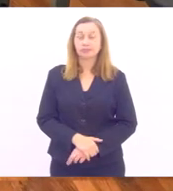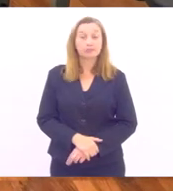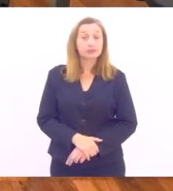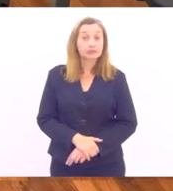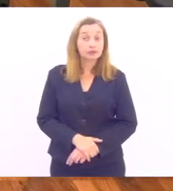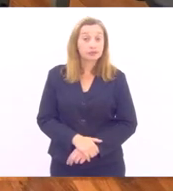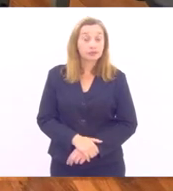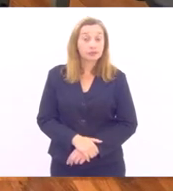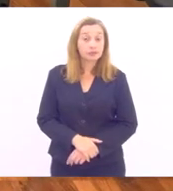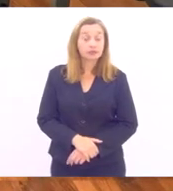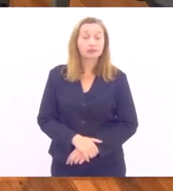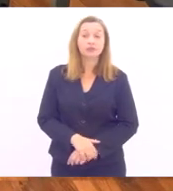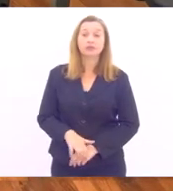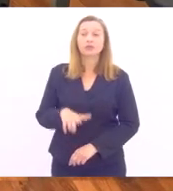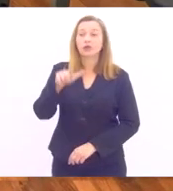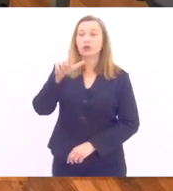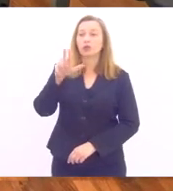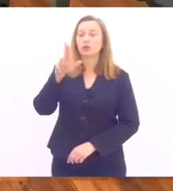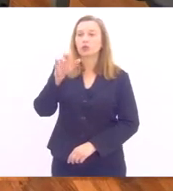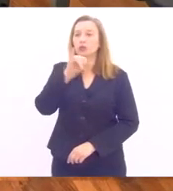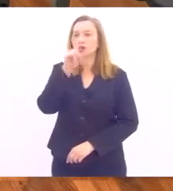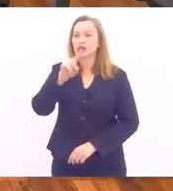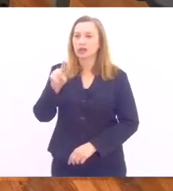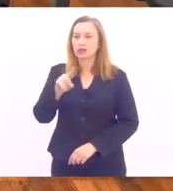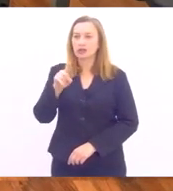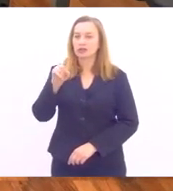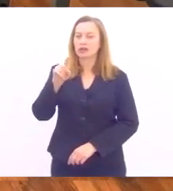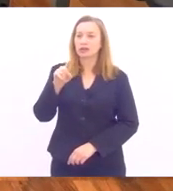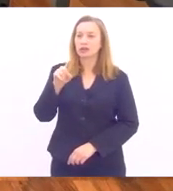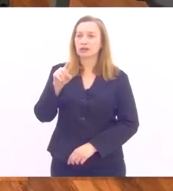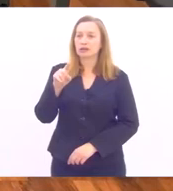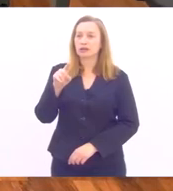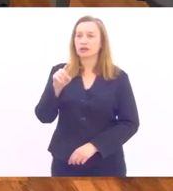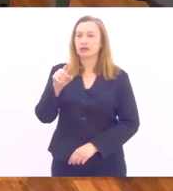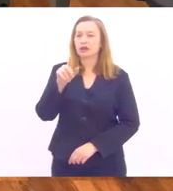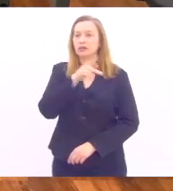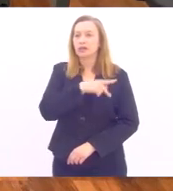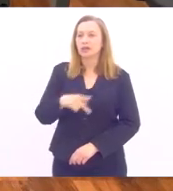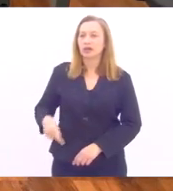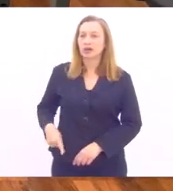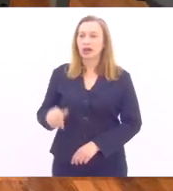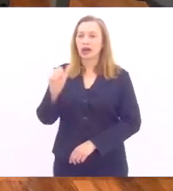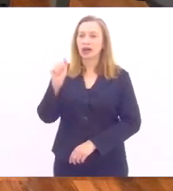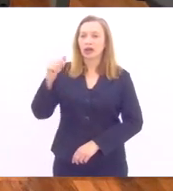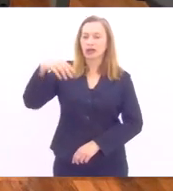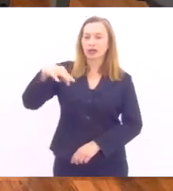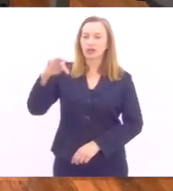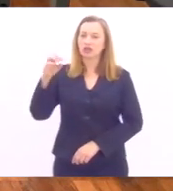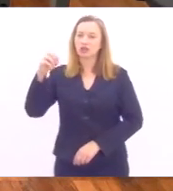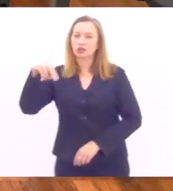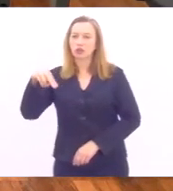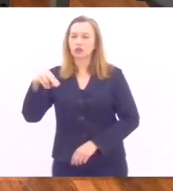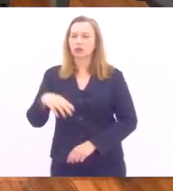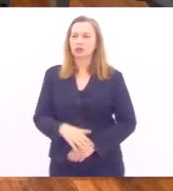Luiz Cláudio, presidente da ANATORG. Poderia botar mais uma cadeira para o Luiz